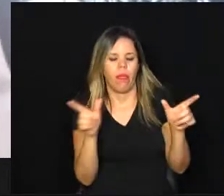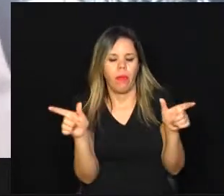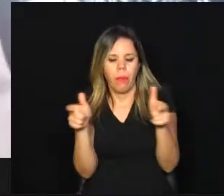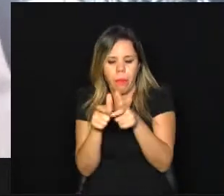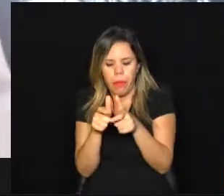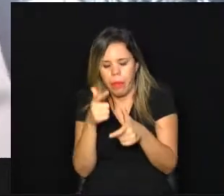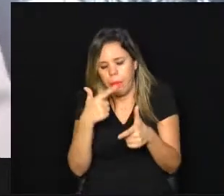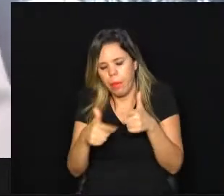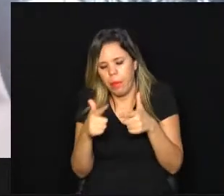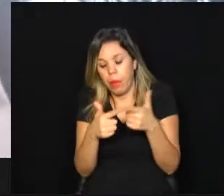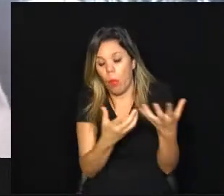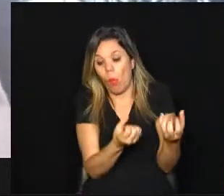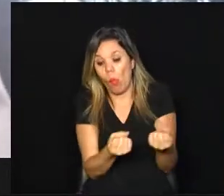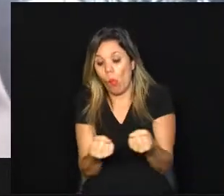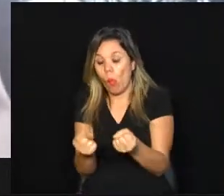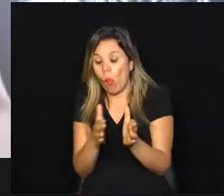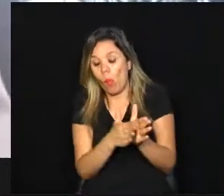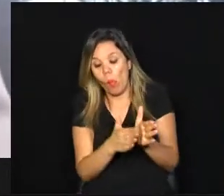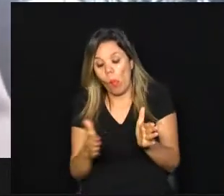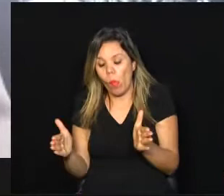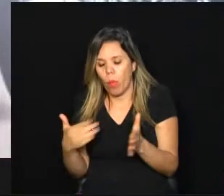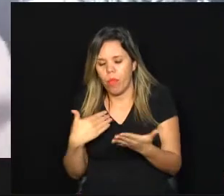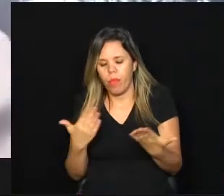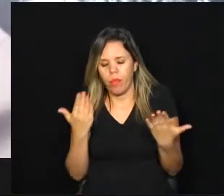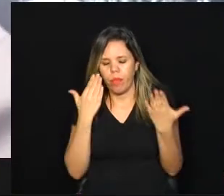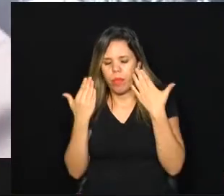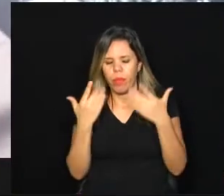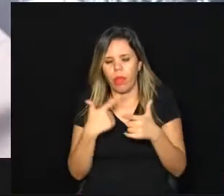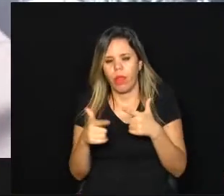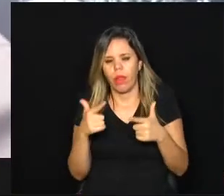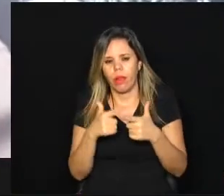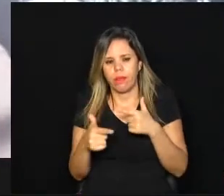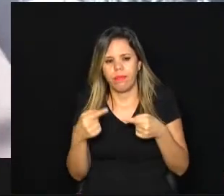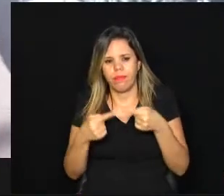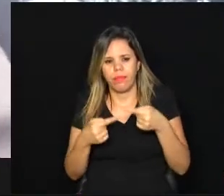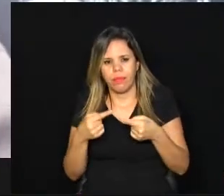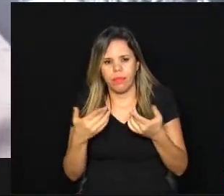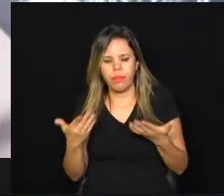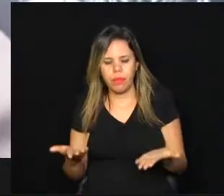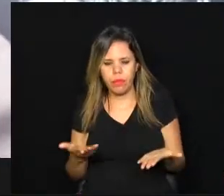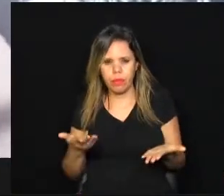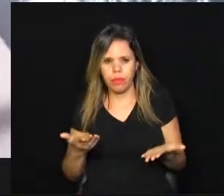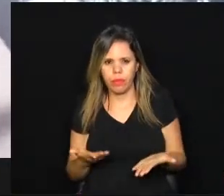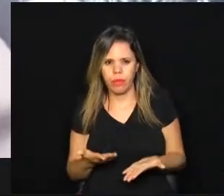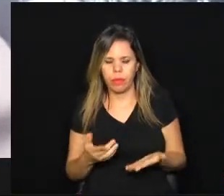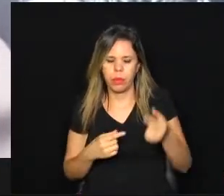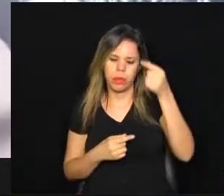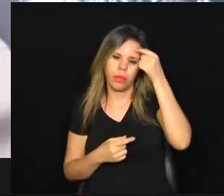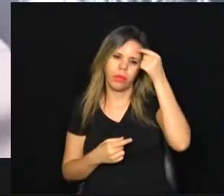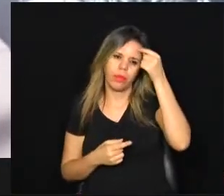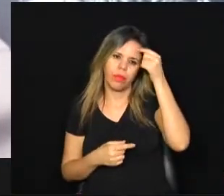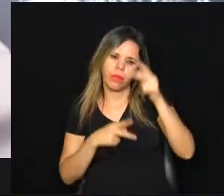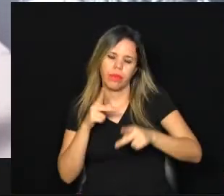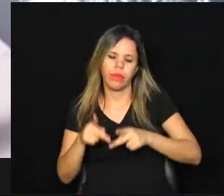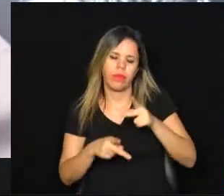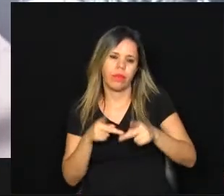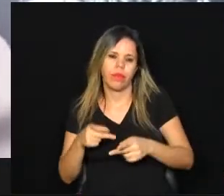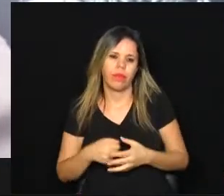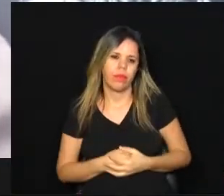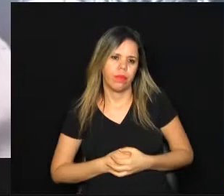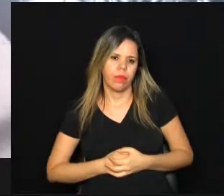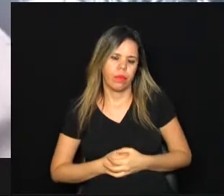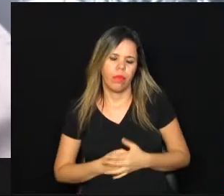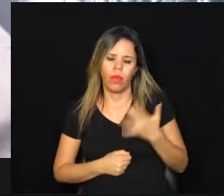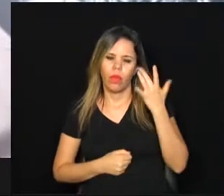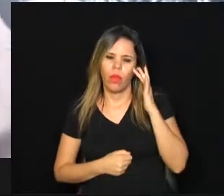da seca. Então, a gente se depara diante desse debate, é uma questão de conscientização da população. Acho